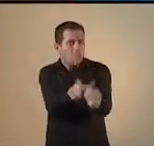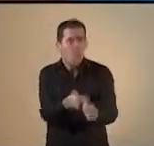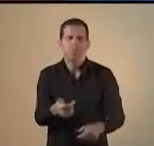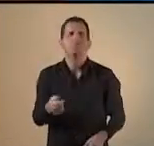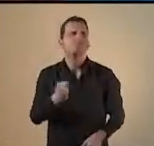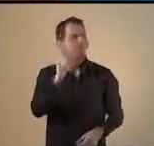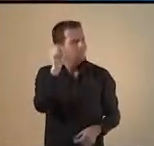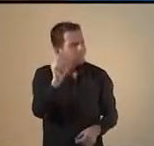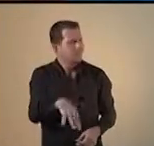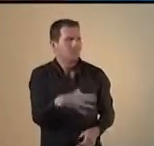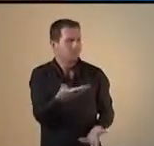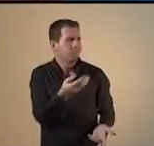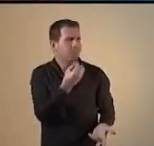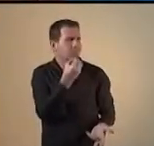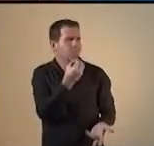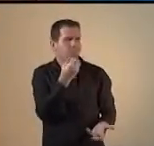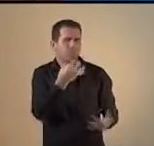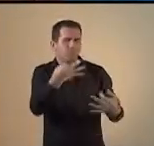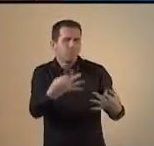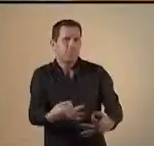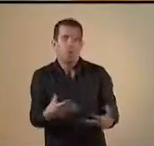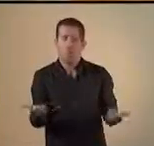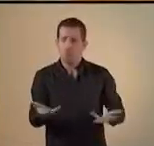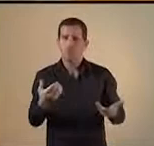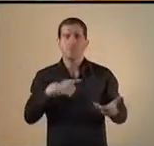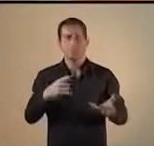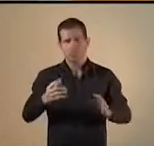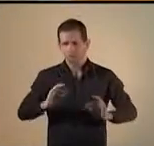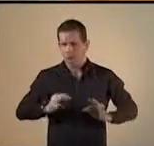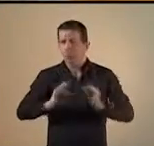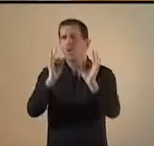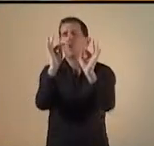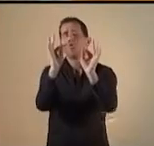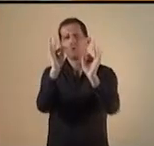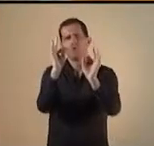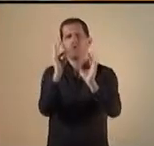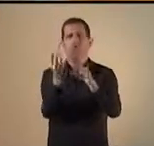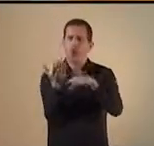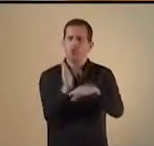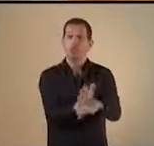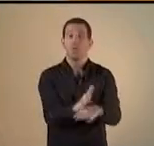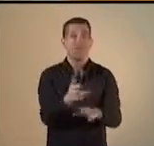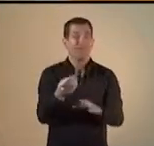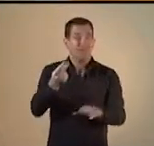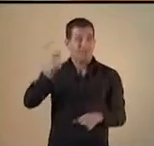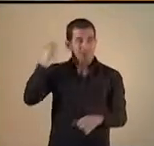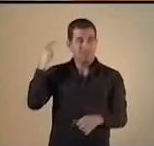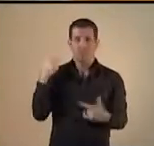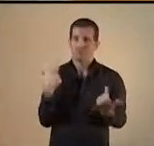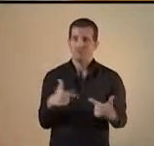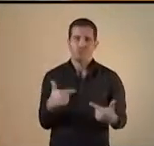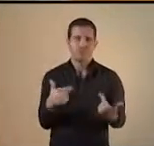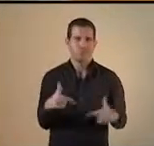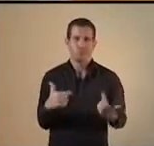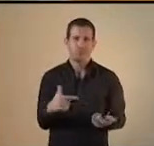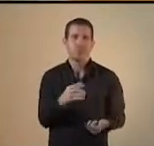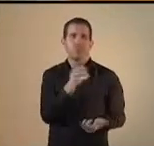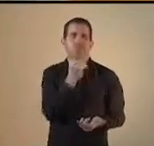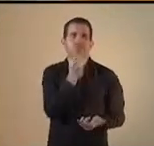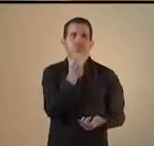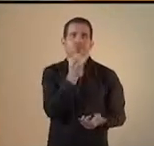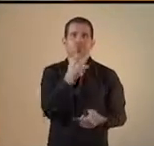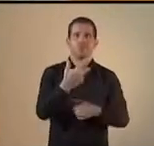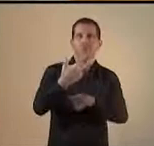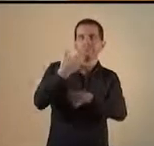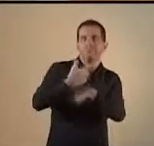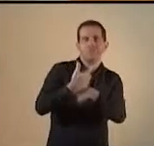tem que acompanhar, esse pessoal tem que acompanhar também, né? Exatamente, exatamente. Eles têm que acompanhar. Então, hoje nós temos várias tecnologias que auxiliam isso,